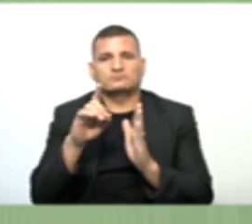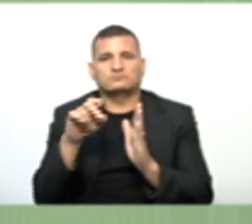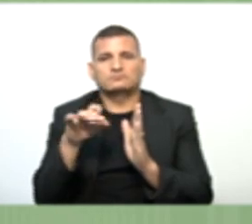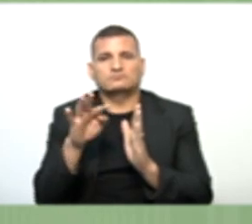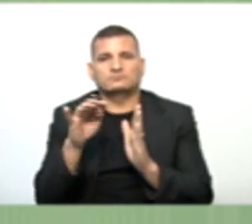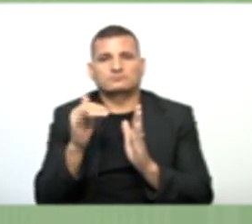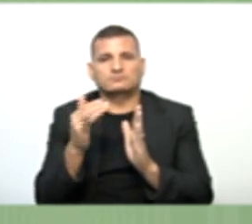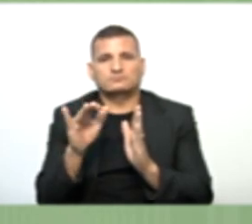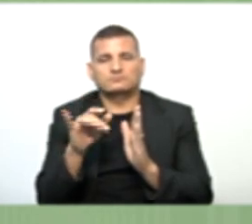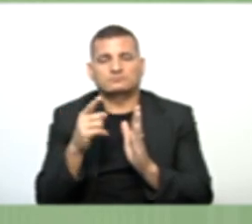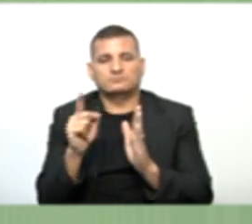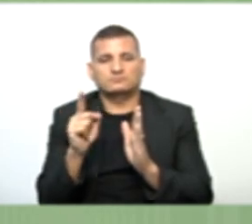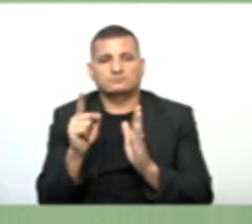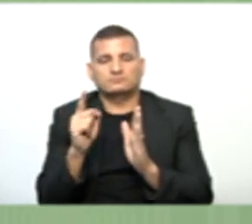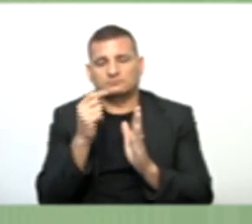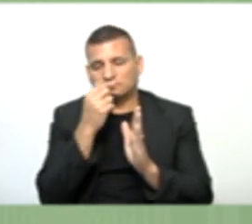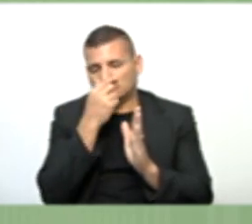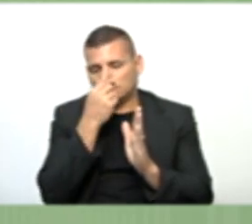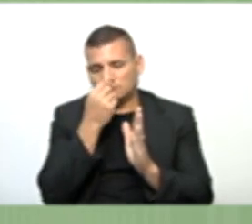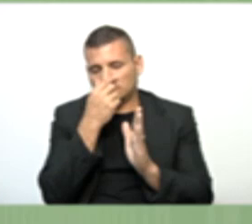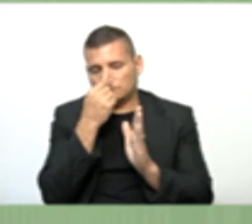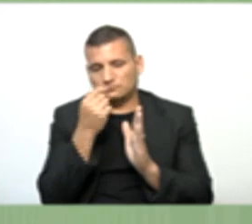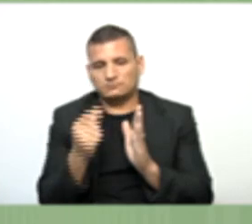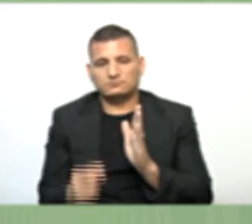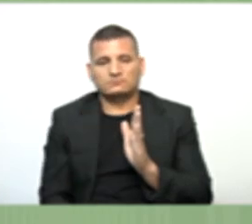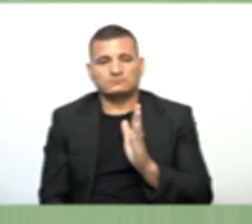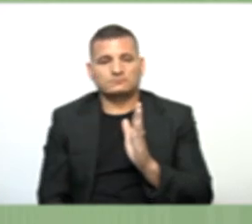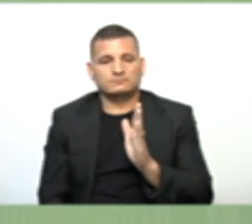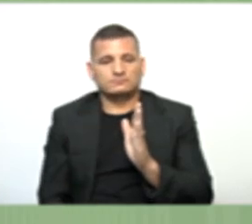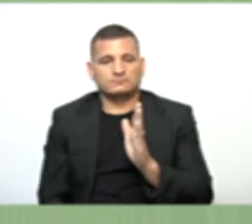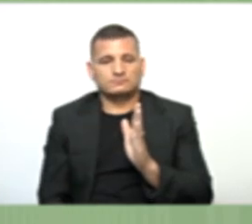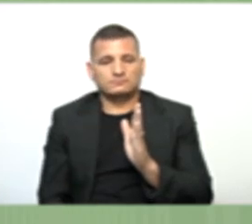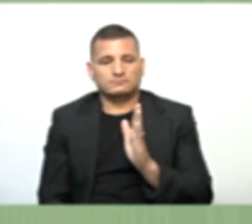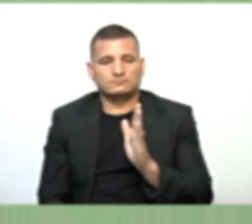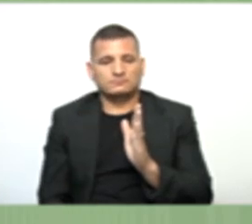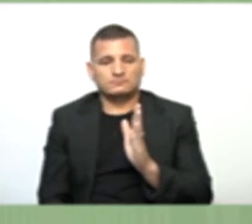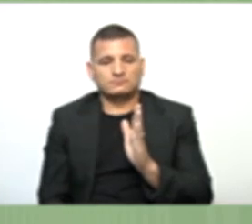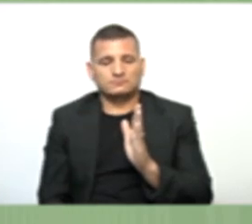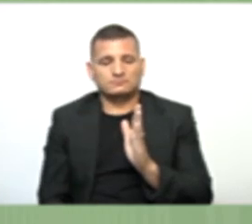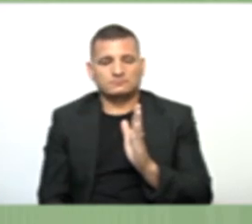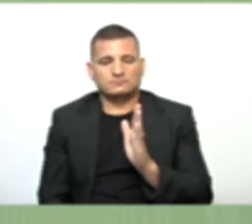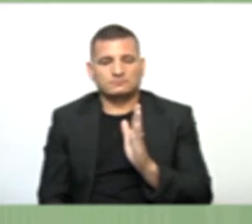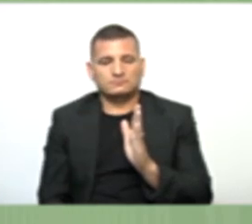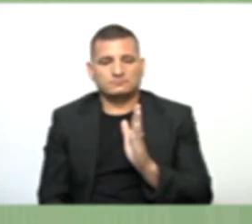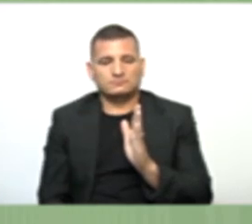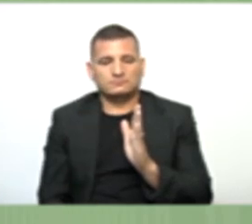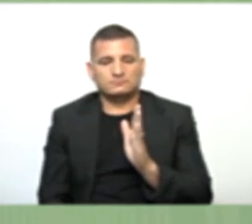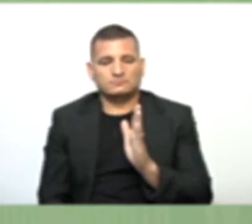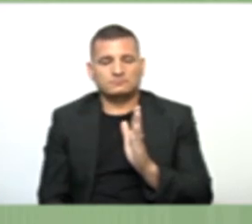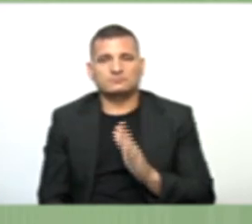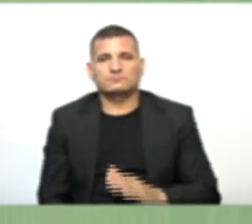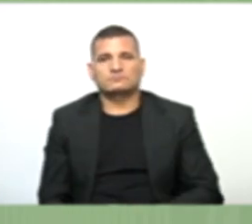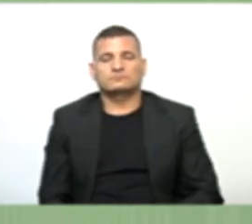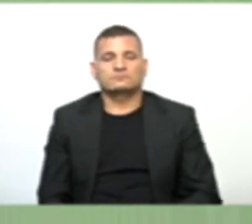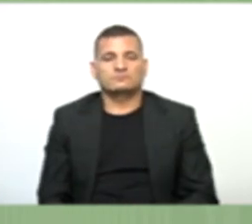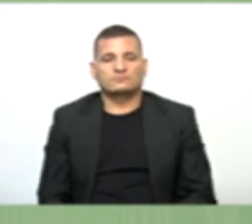né? Que é esse parágrafo aqui, ó. Esse espaço aqui tem que ser do mesmo